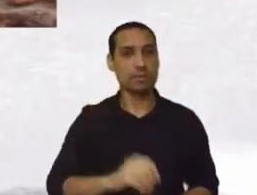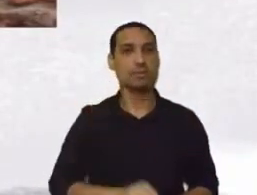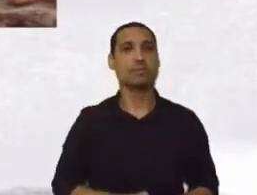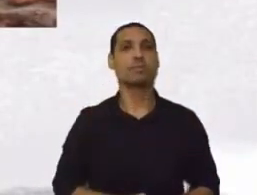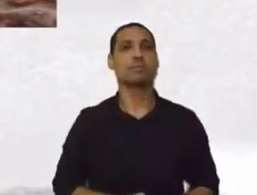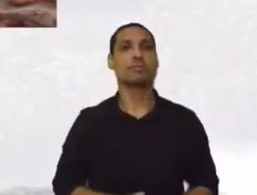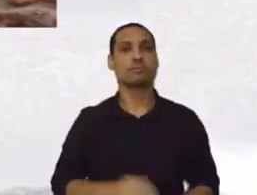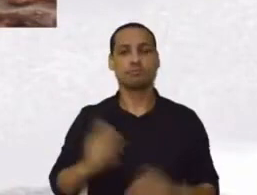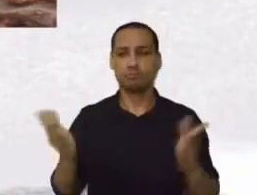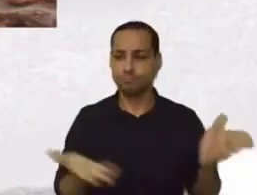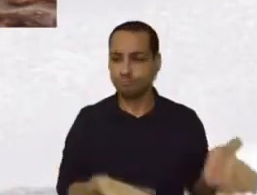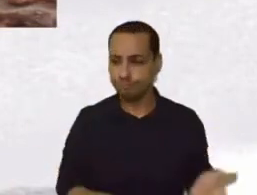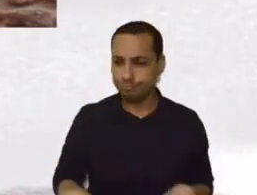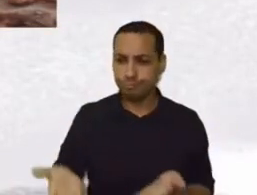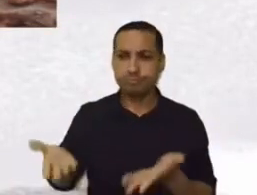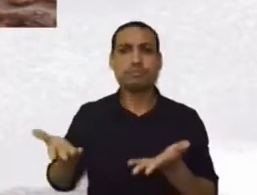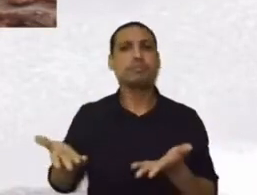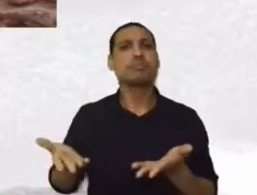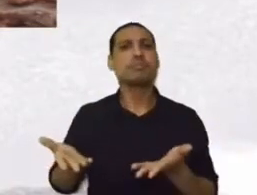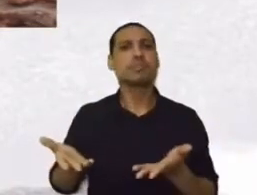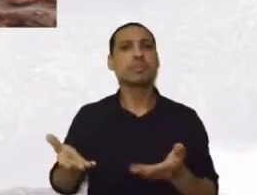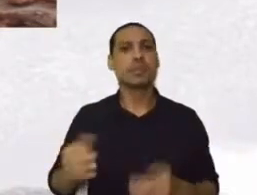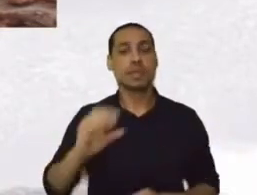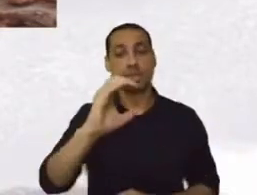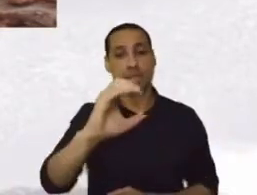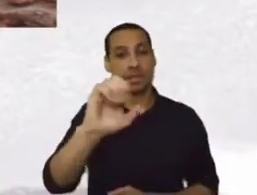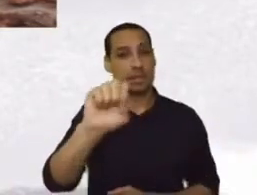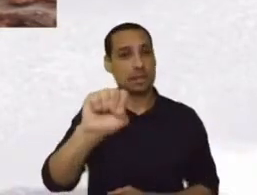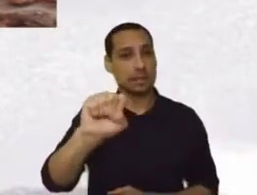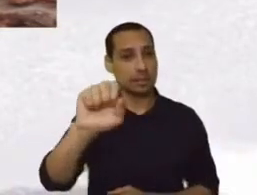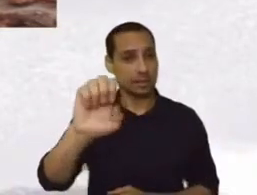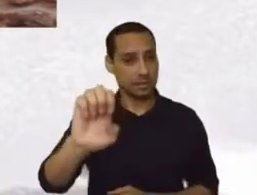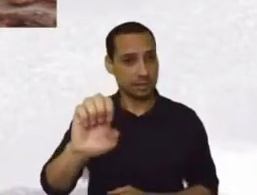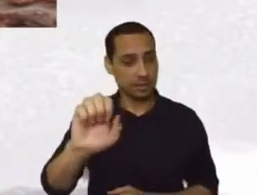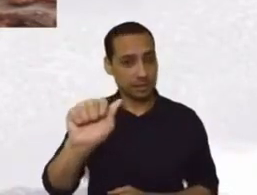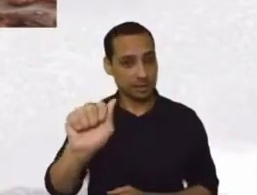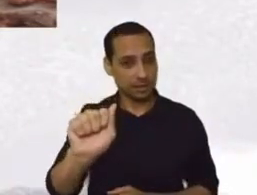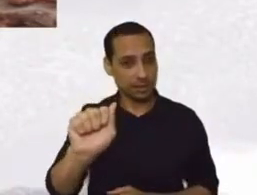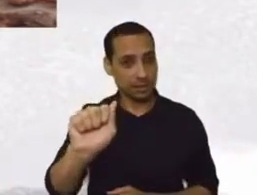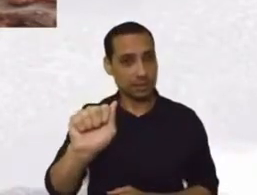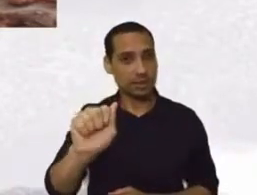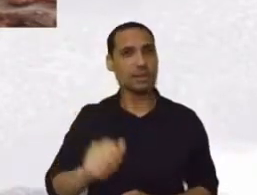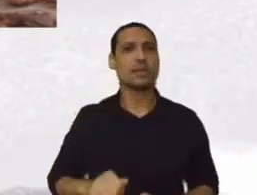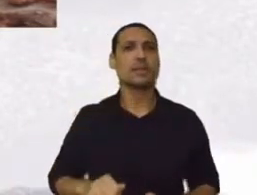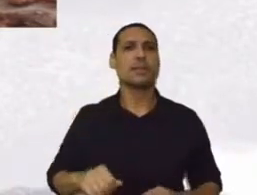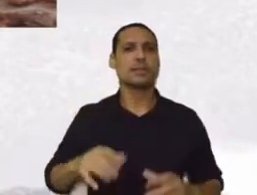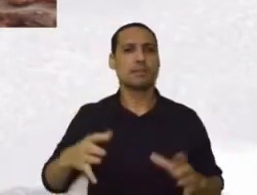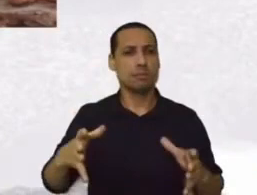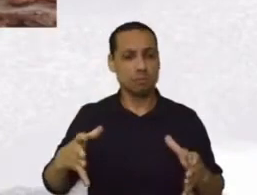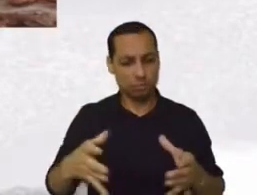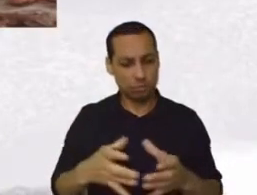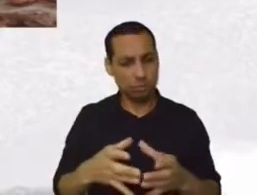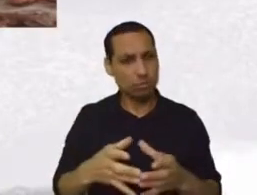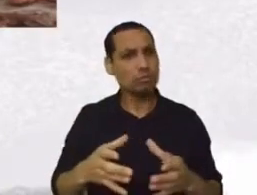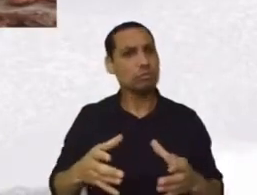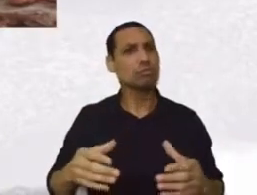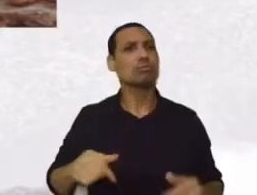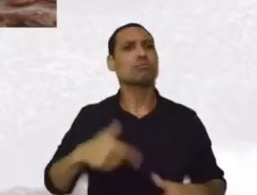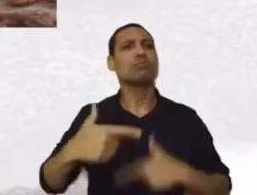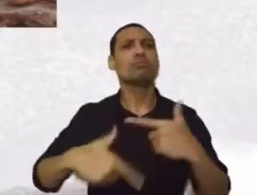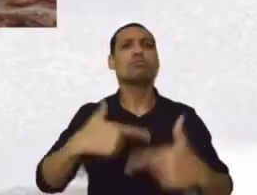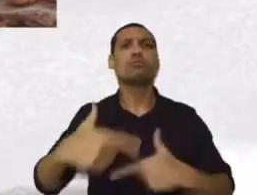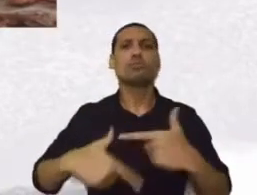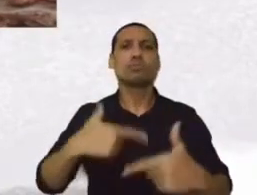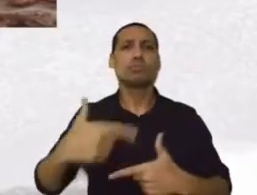Sindical dos Trabalhadores e das Trabalhadoras das Américas. Saúdo essa 16ª Plenária